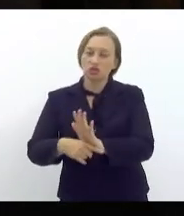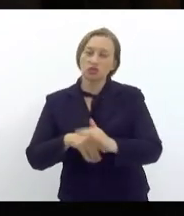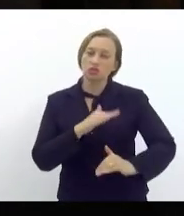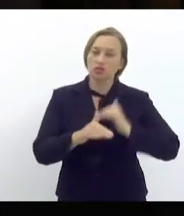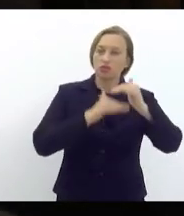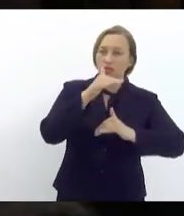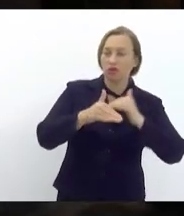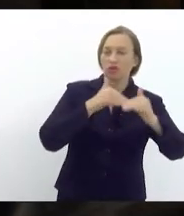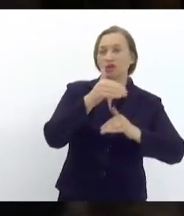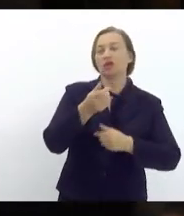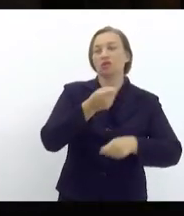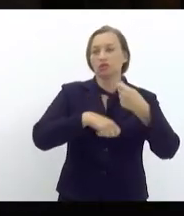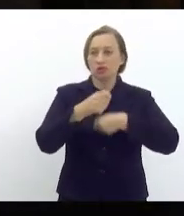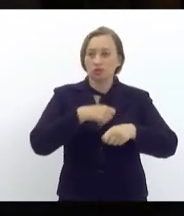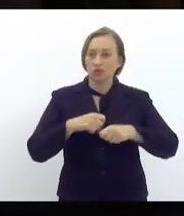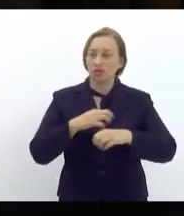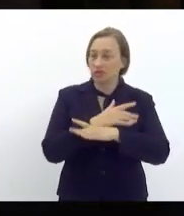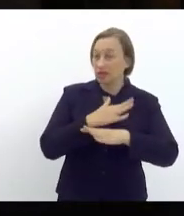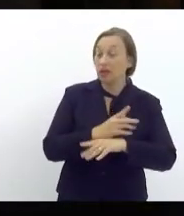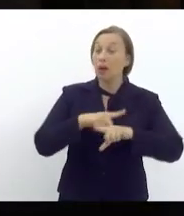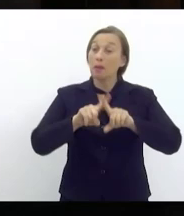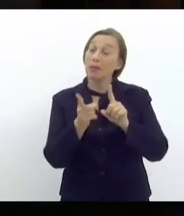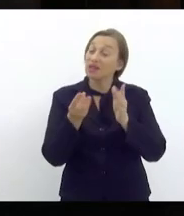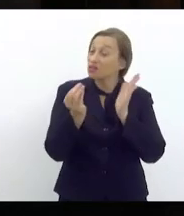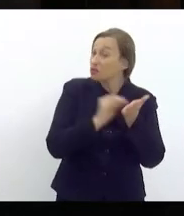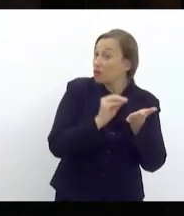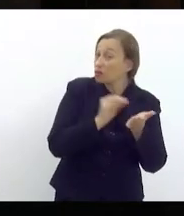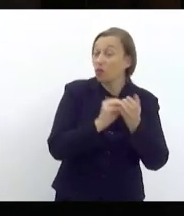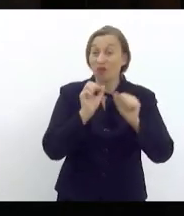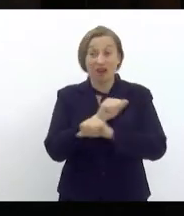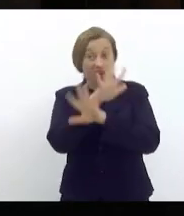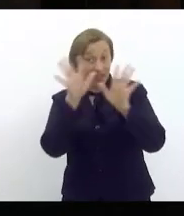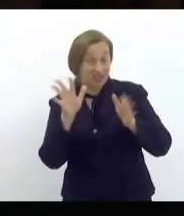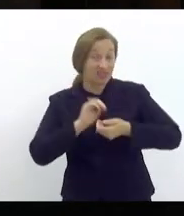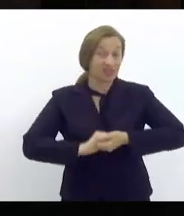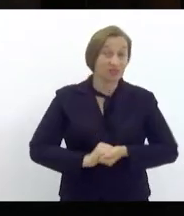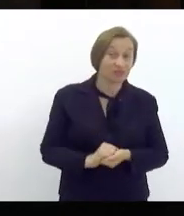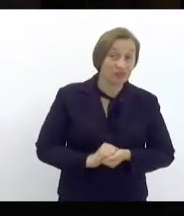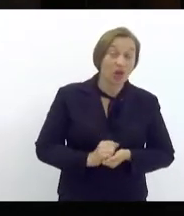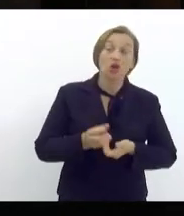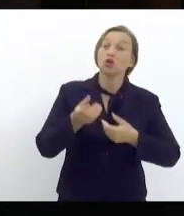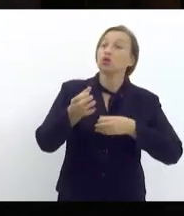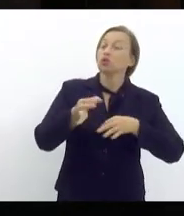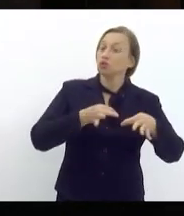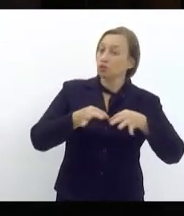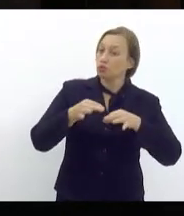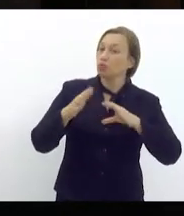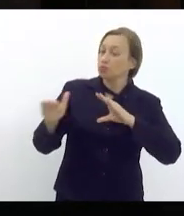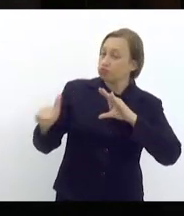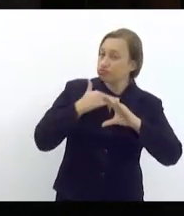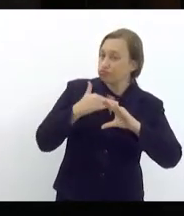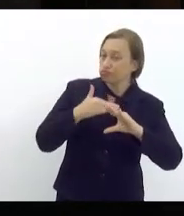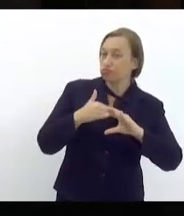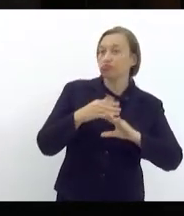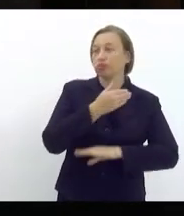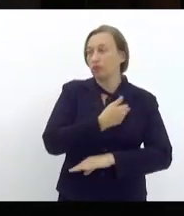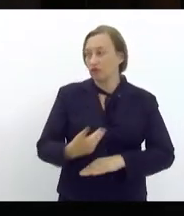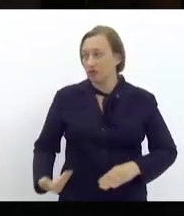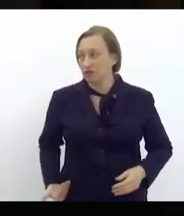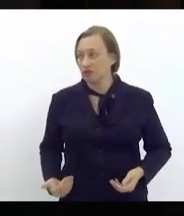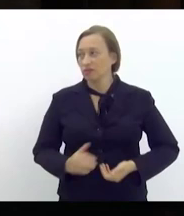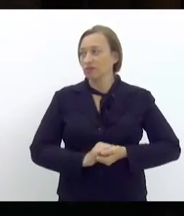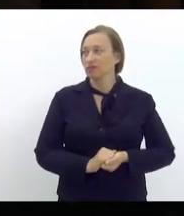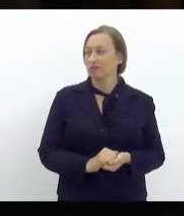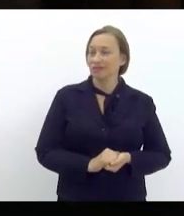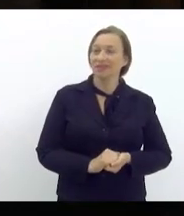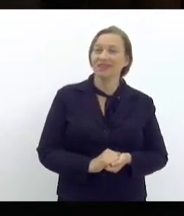das nossas cidades mas faltou transparência no projeto que foi enviado pelo governador falta uma série de